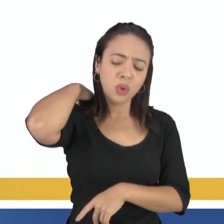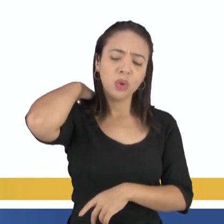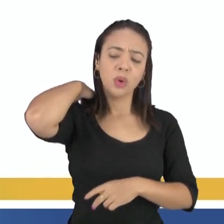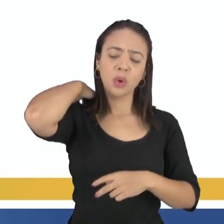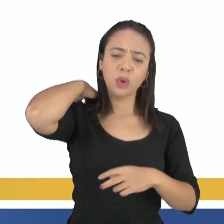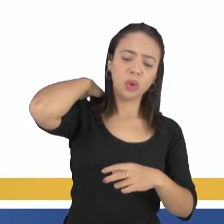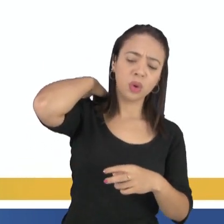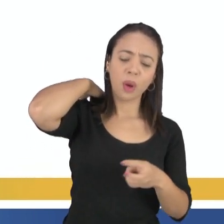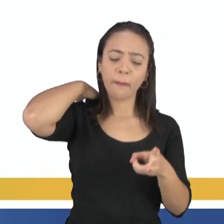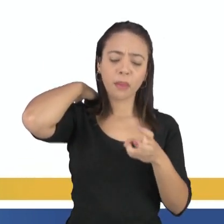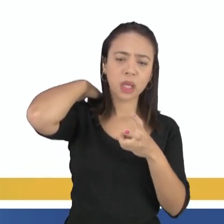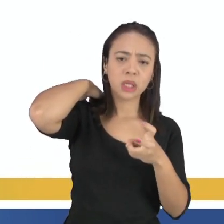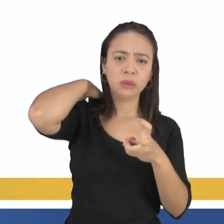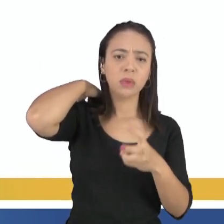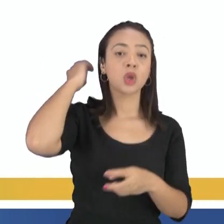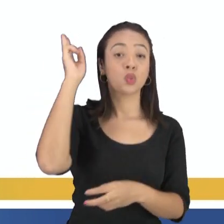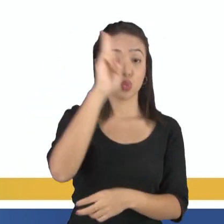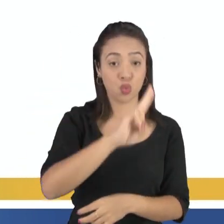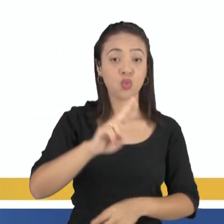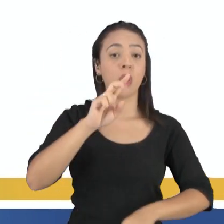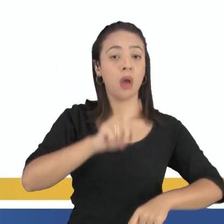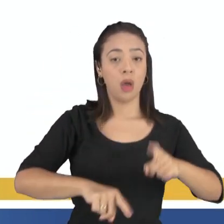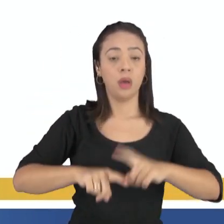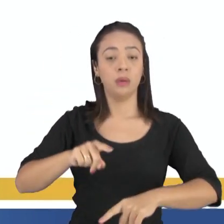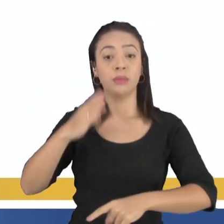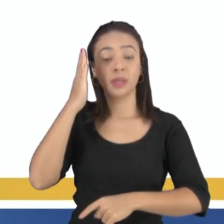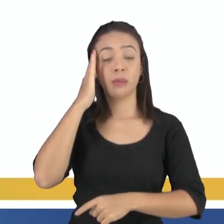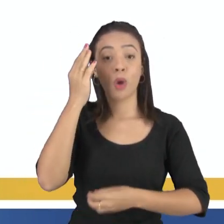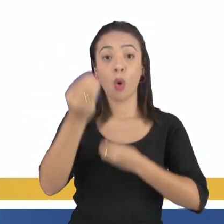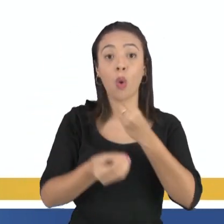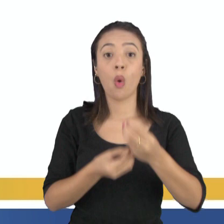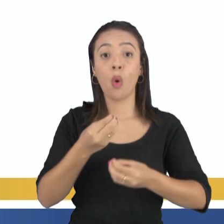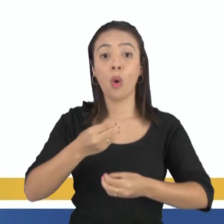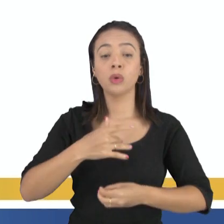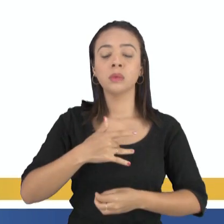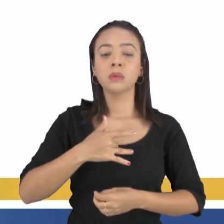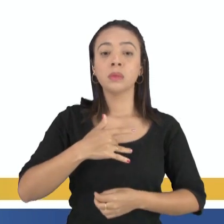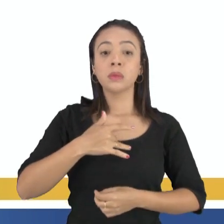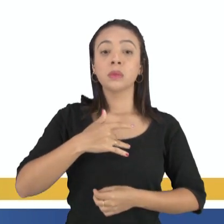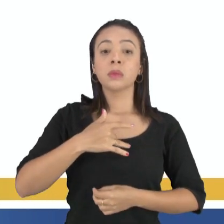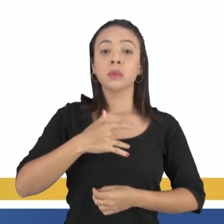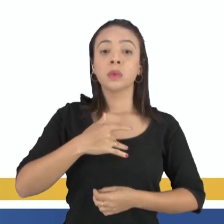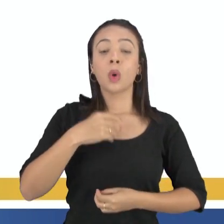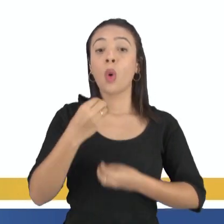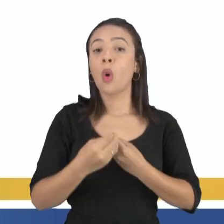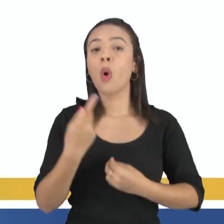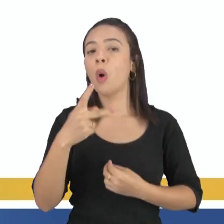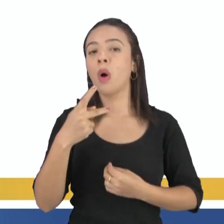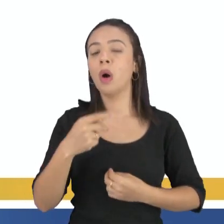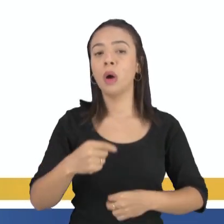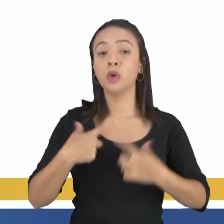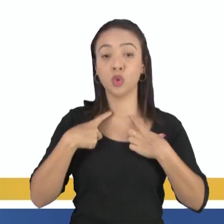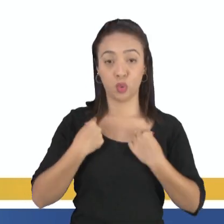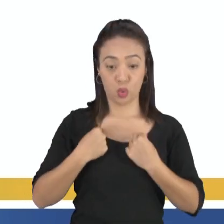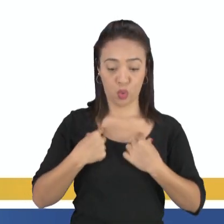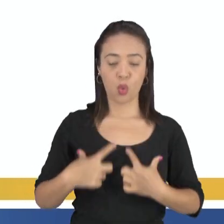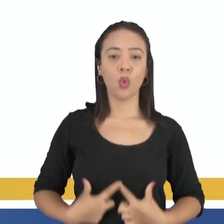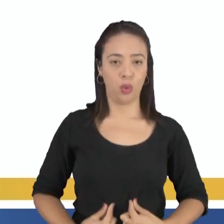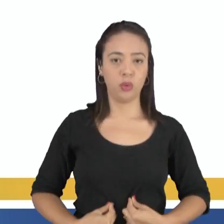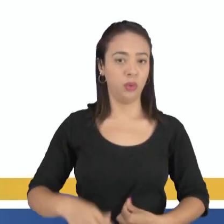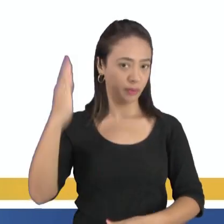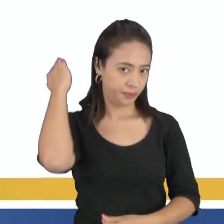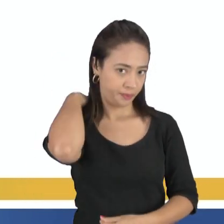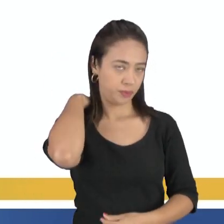desse aparelho, desse instrumento, como é que está o seu pulmão, certo? E no ano de